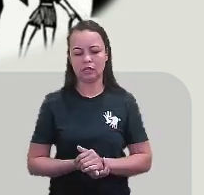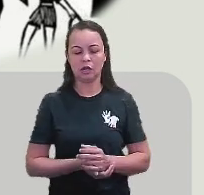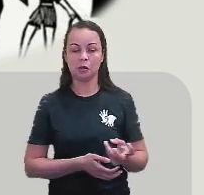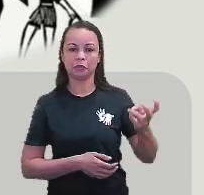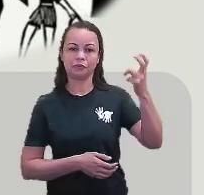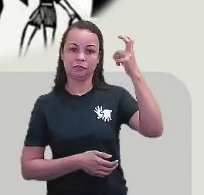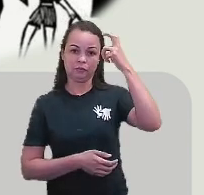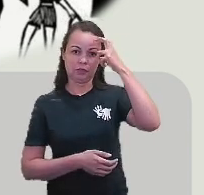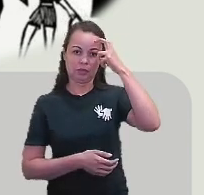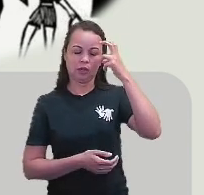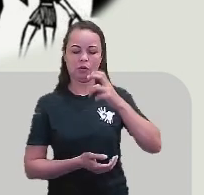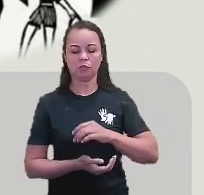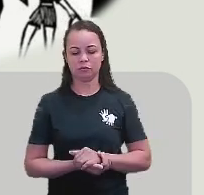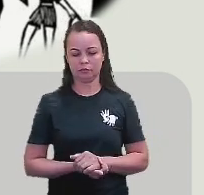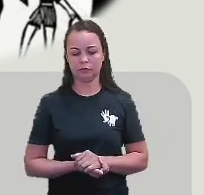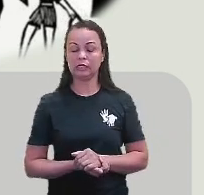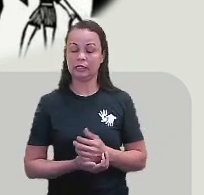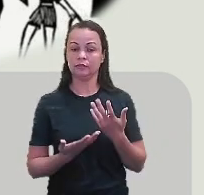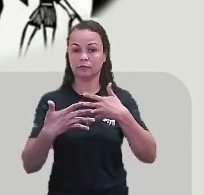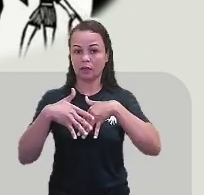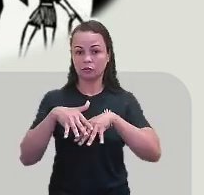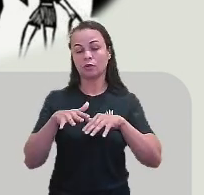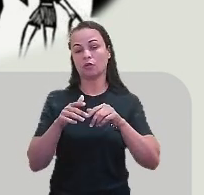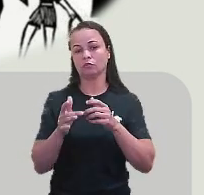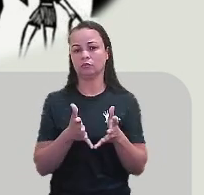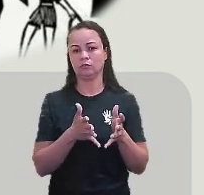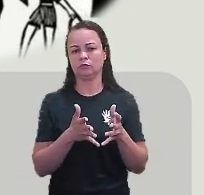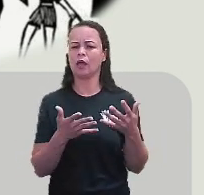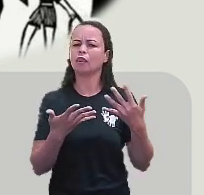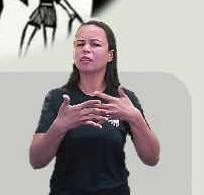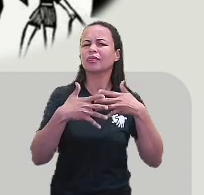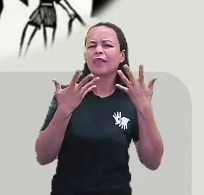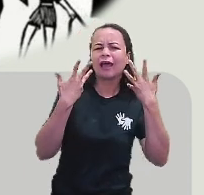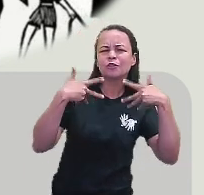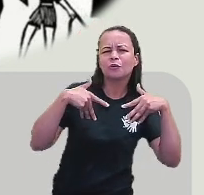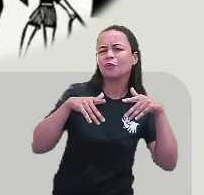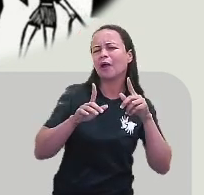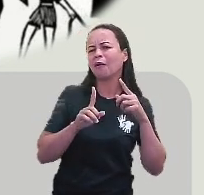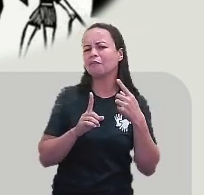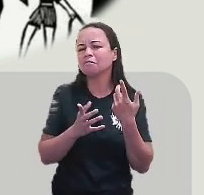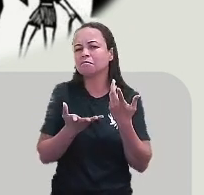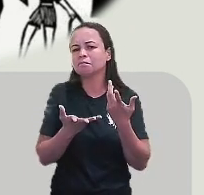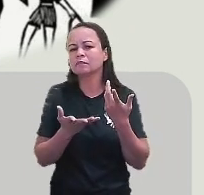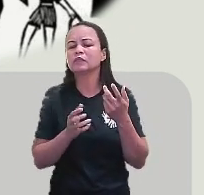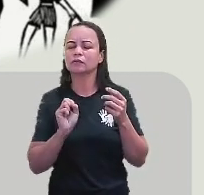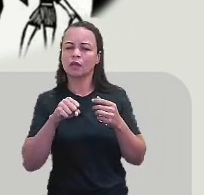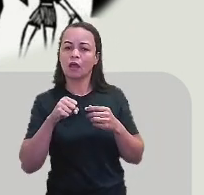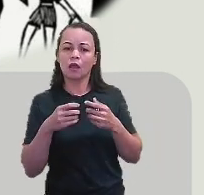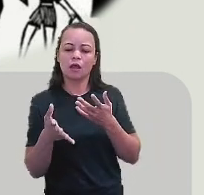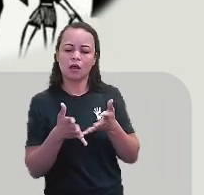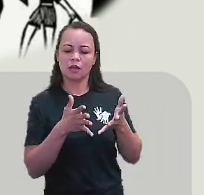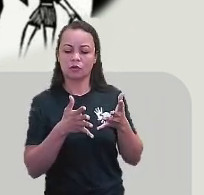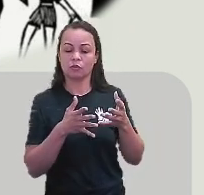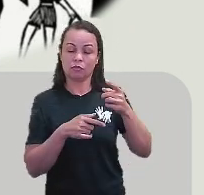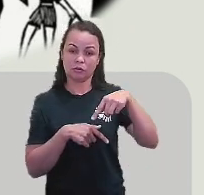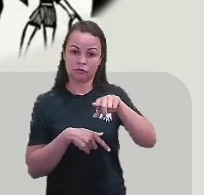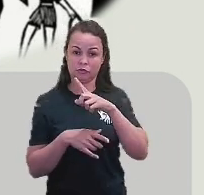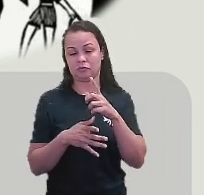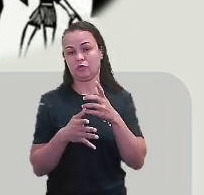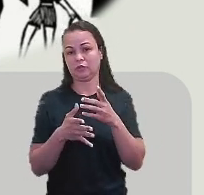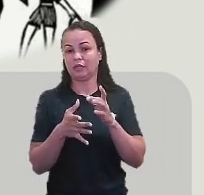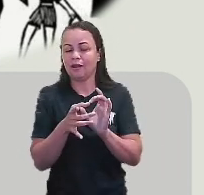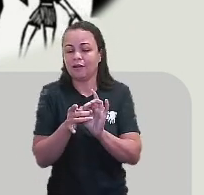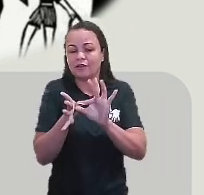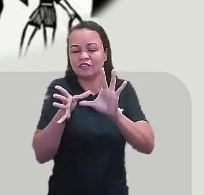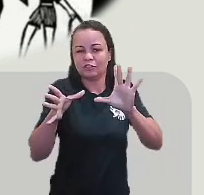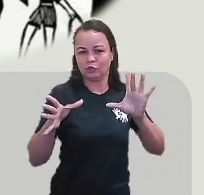cultural e natural. Natural, sim, natural. Quando você faz isso de demanda livre